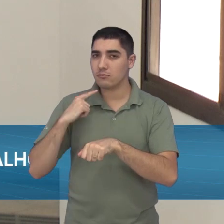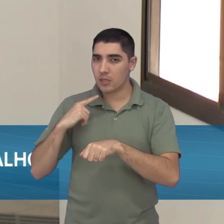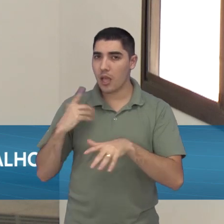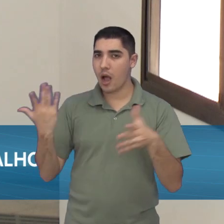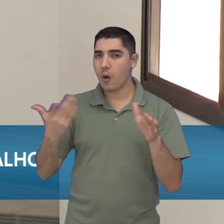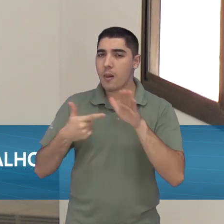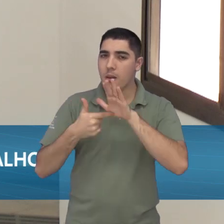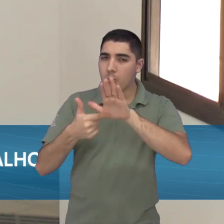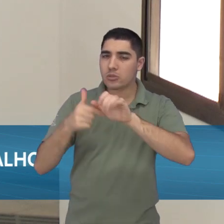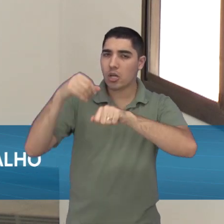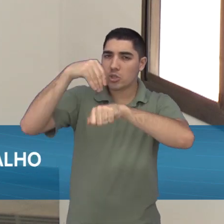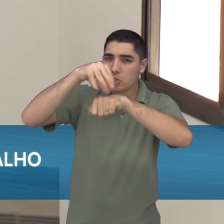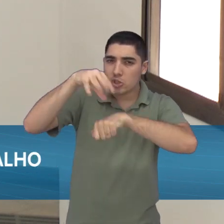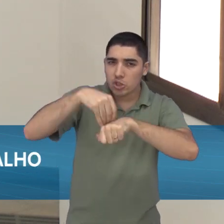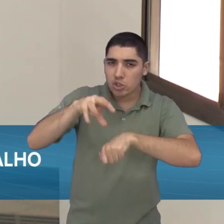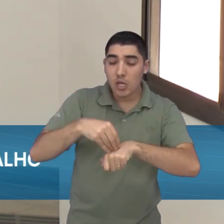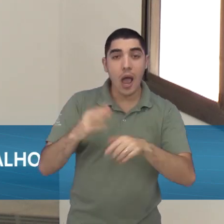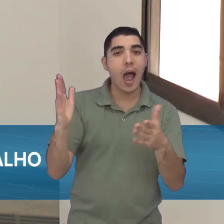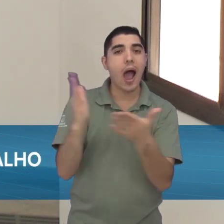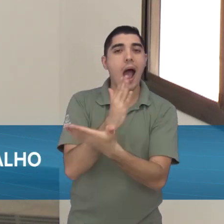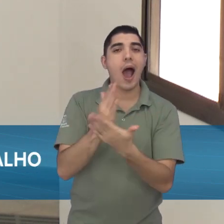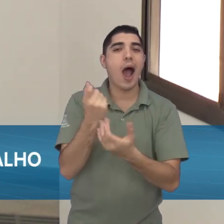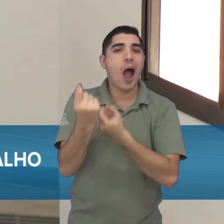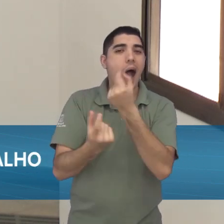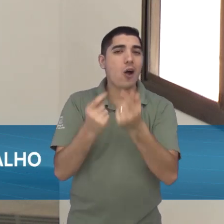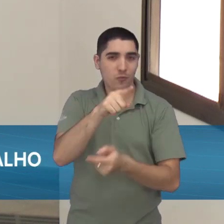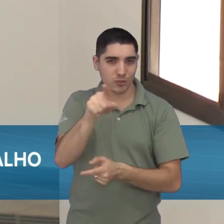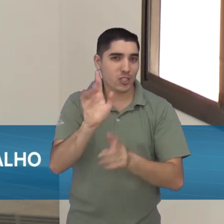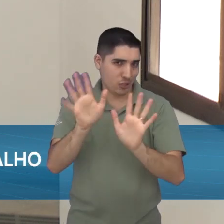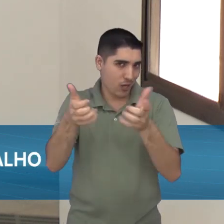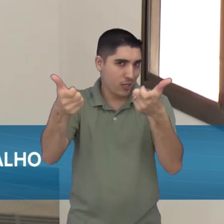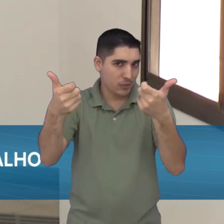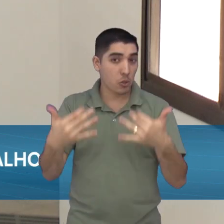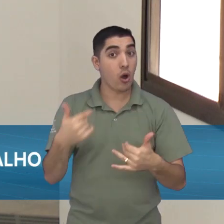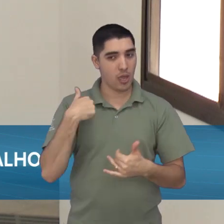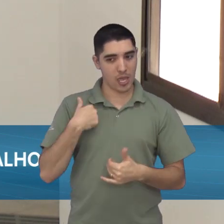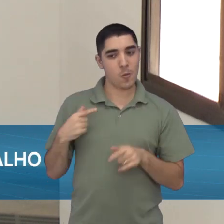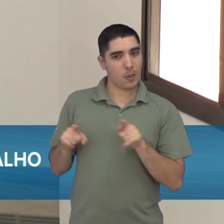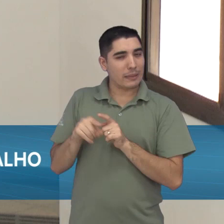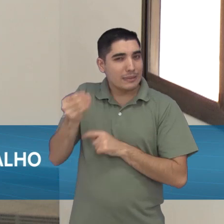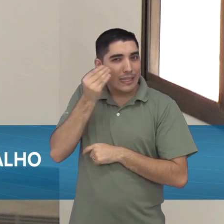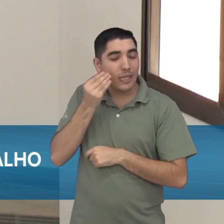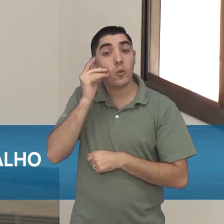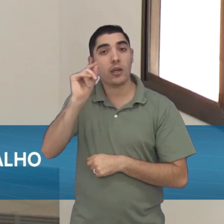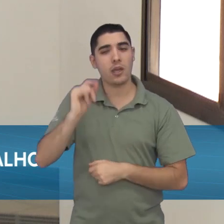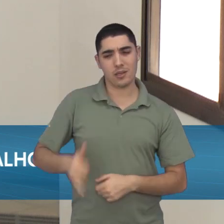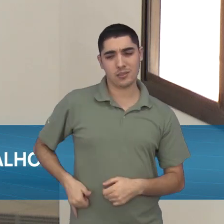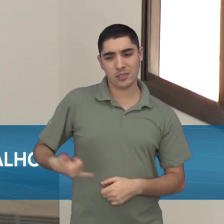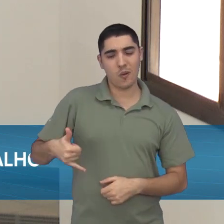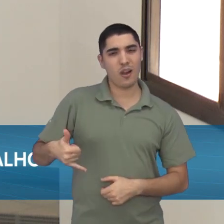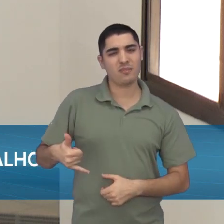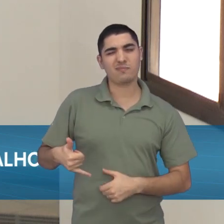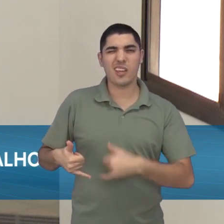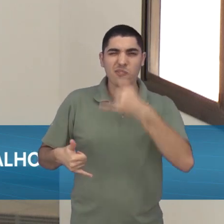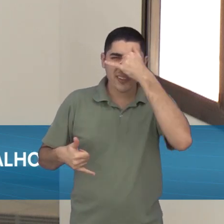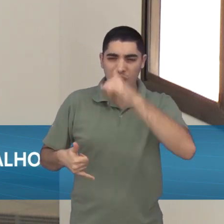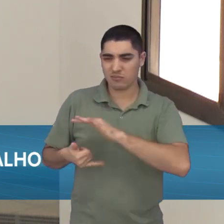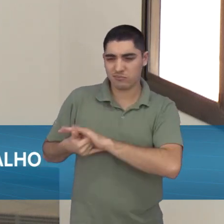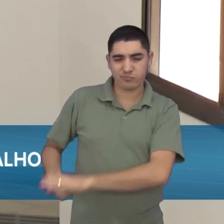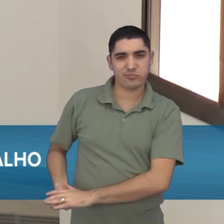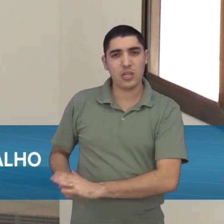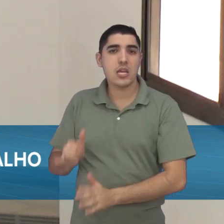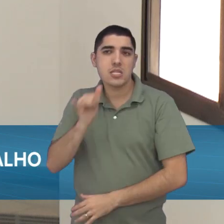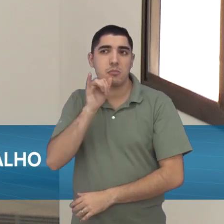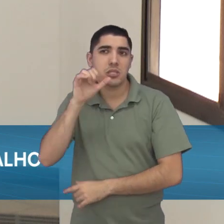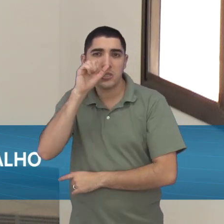já citaram aí no estúdio, né? E uma delas eu até pratico no meu dia a dia, que é desconectar do celular, né? Chega fim de semana, a gente